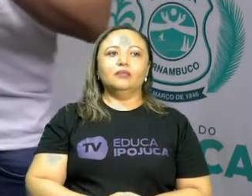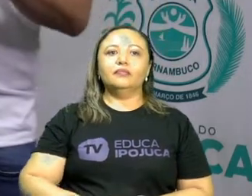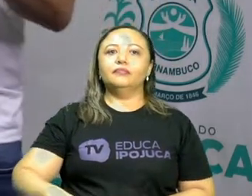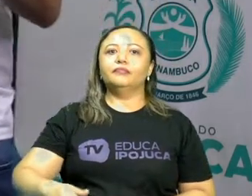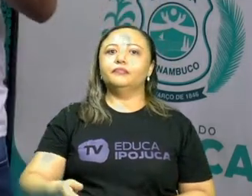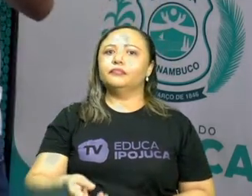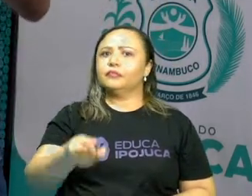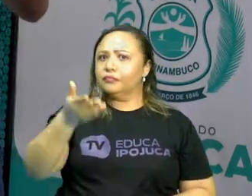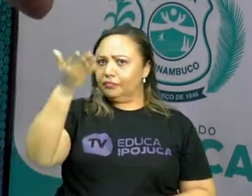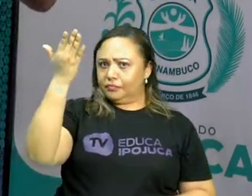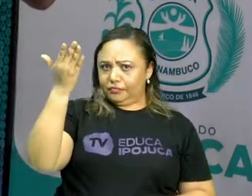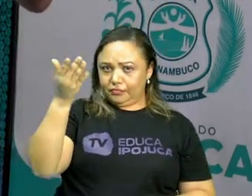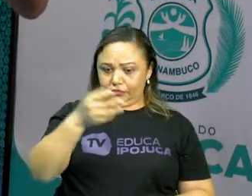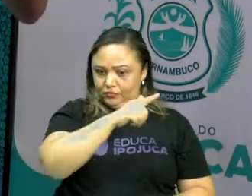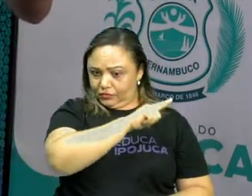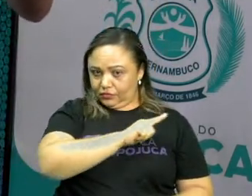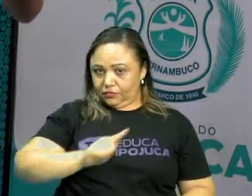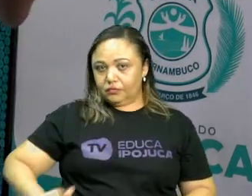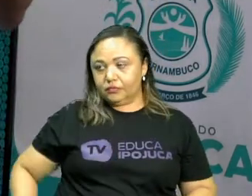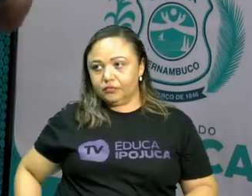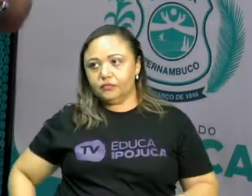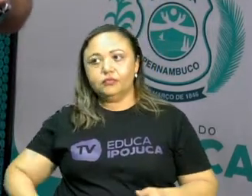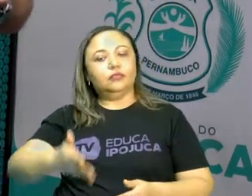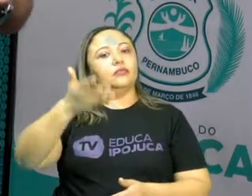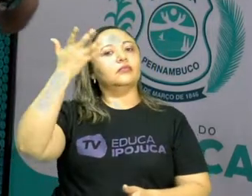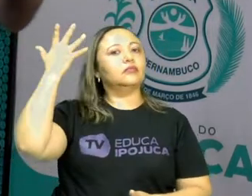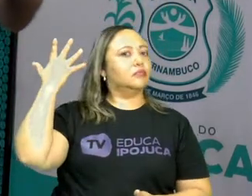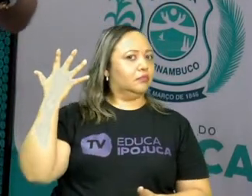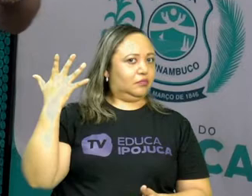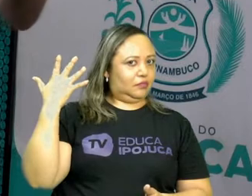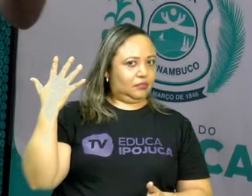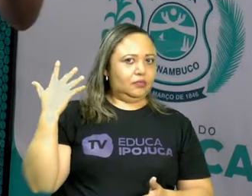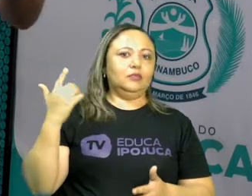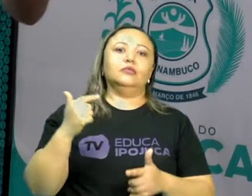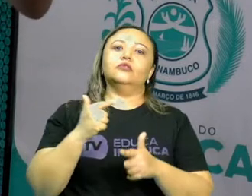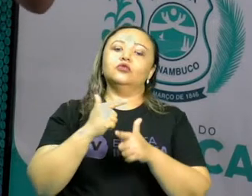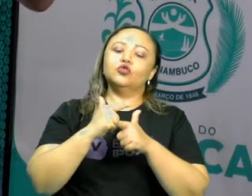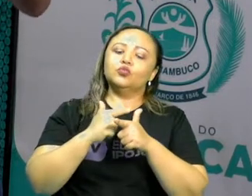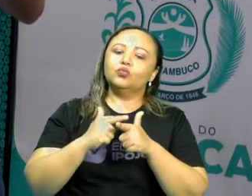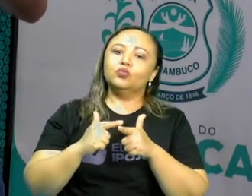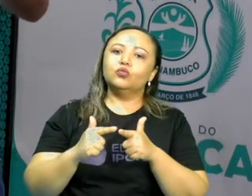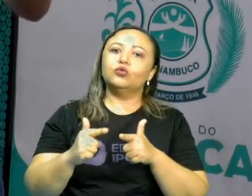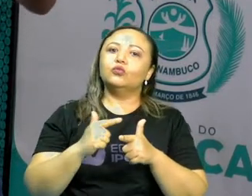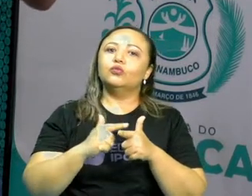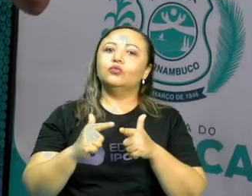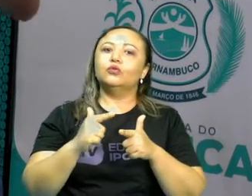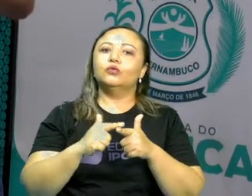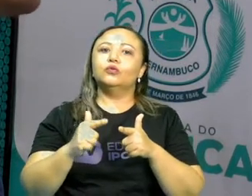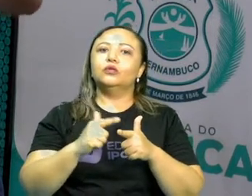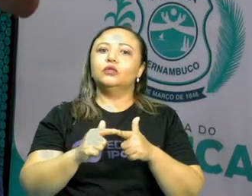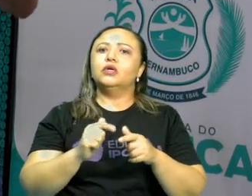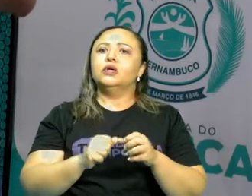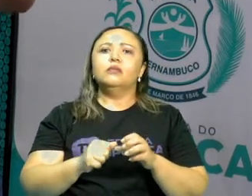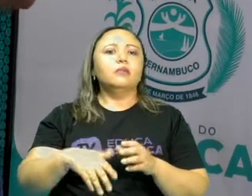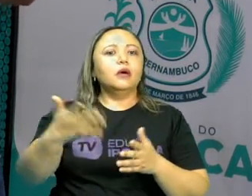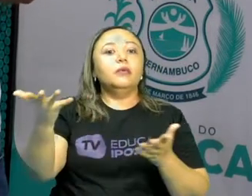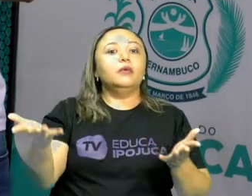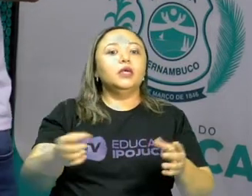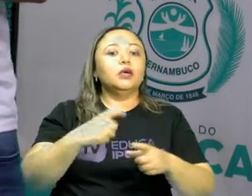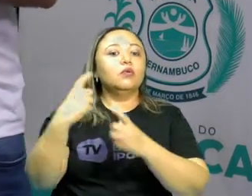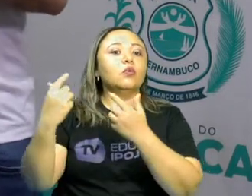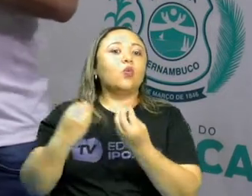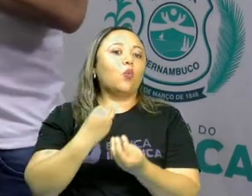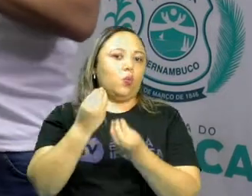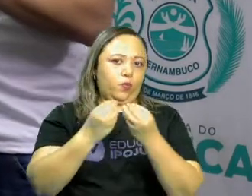Aspectos do antigo regime. Primeiramente, antes de ver os motivos da crise, temos que ver quais são os aspectos do antigo regime,